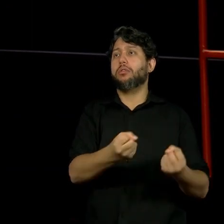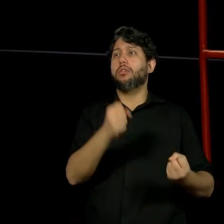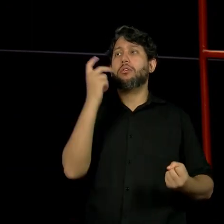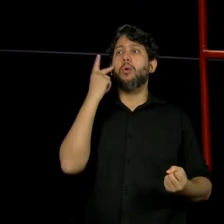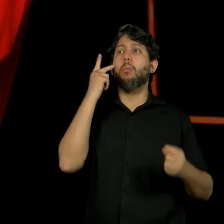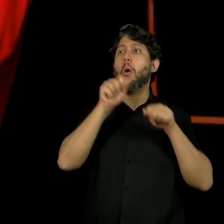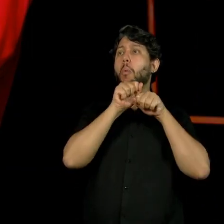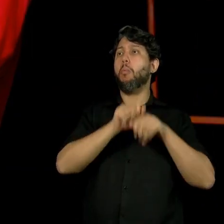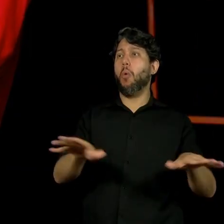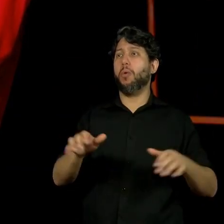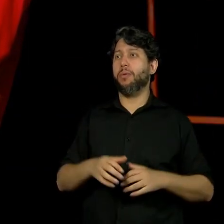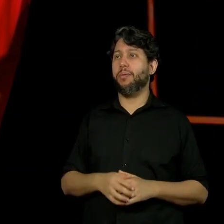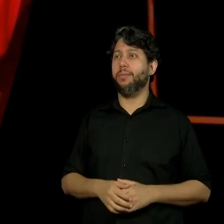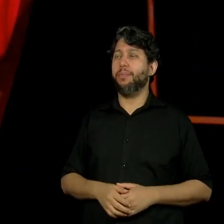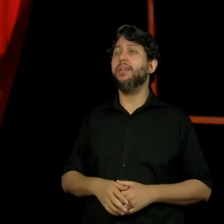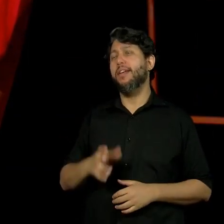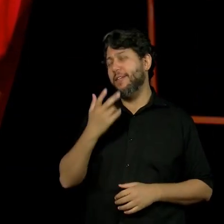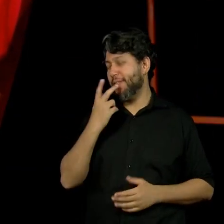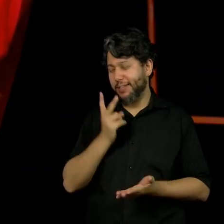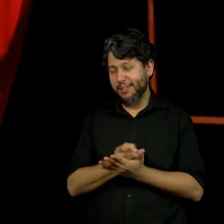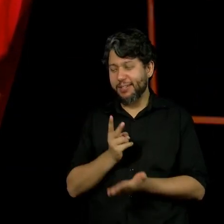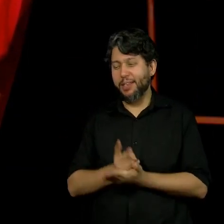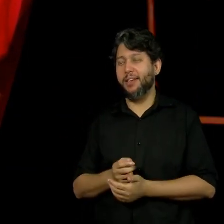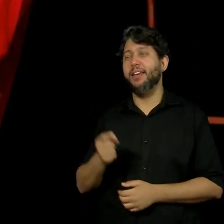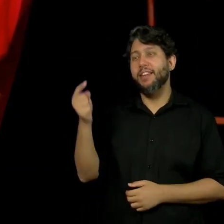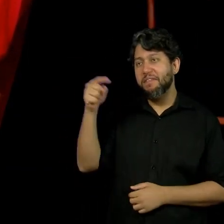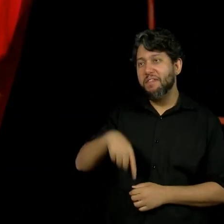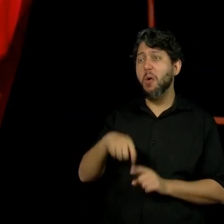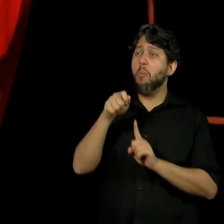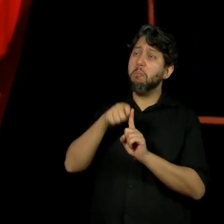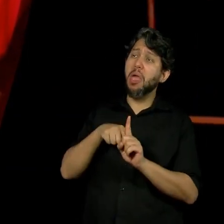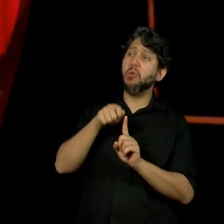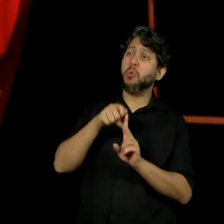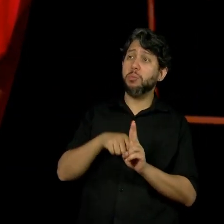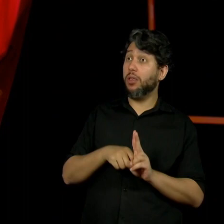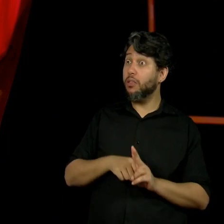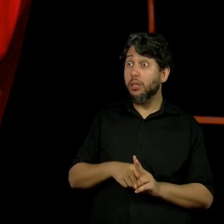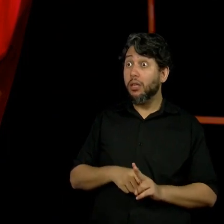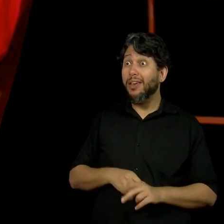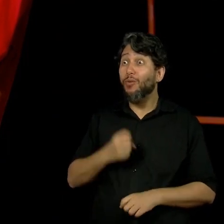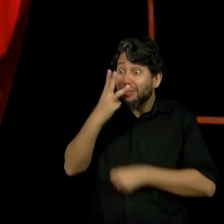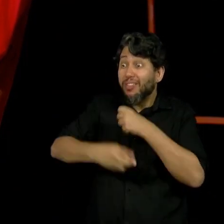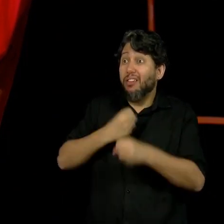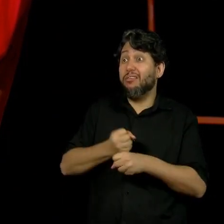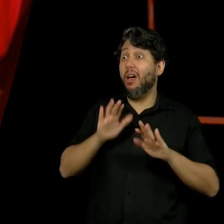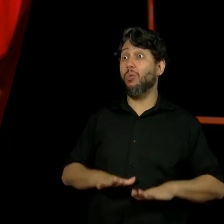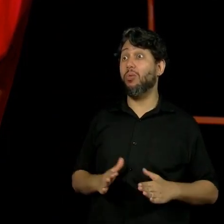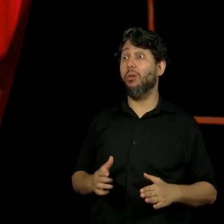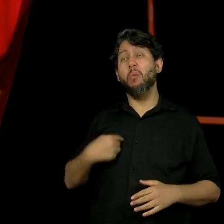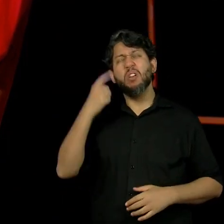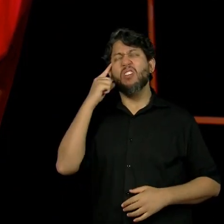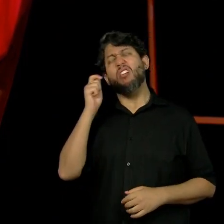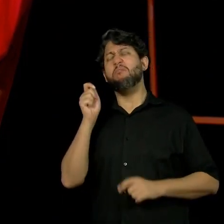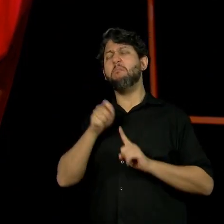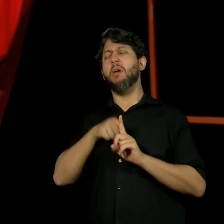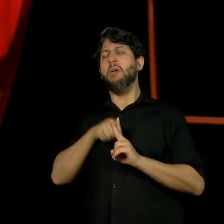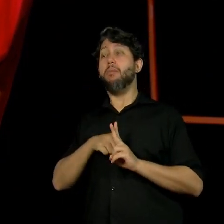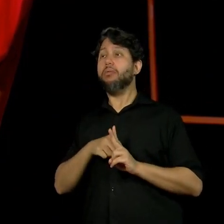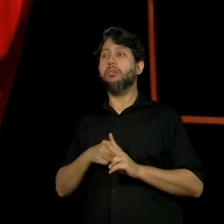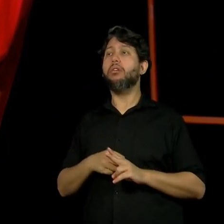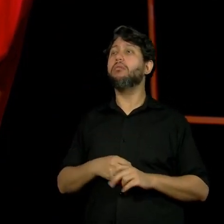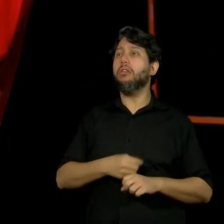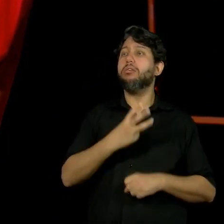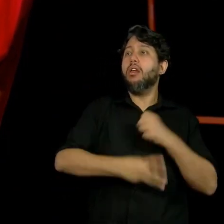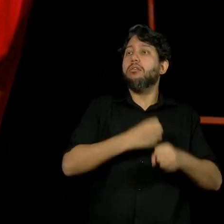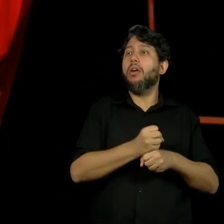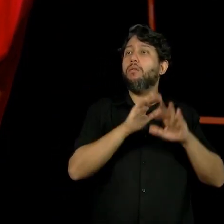Paulo. Ele veio para ficar aqui, ele conta sempre, ele veio para ficar aqui 1 mês, 2 meses, ficou aqui, acho que uns 3 anos ele ficou aqui. Zeca só saiu daqui quando ele se